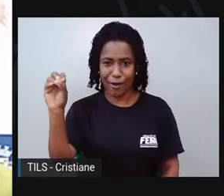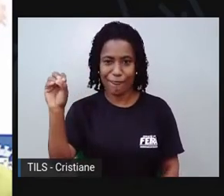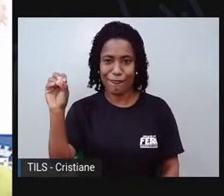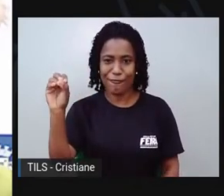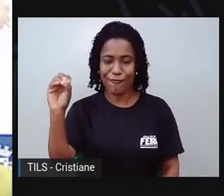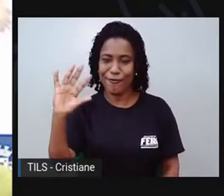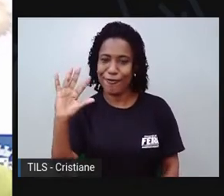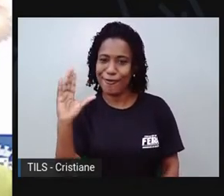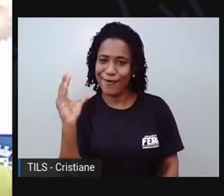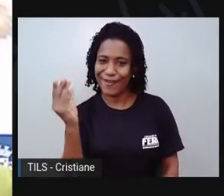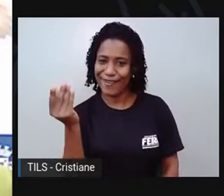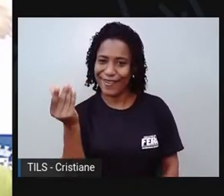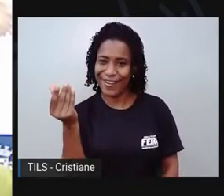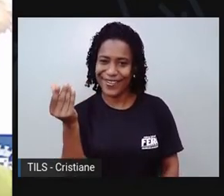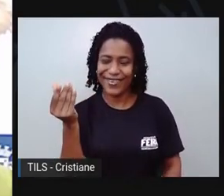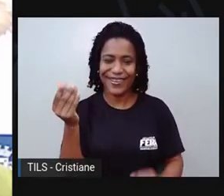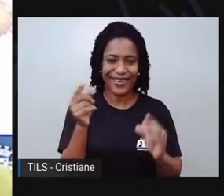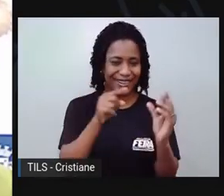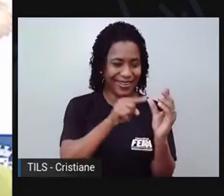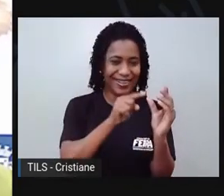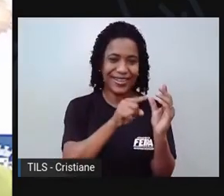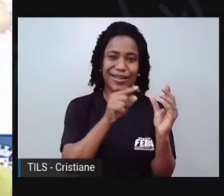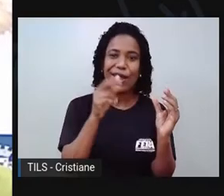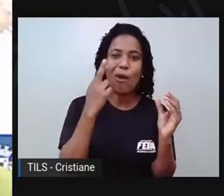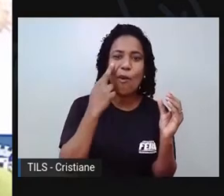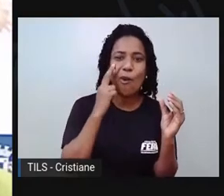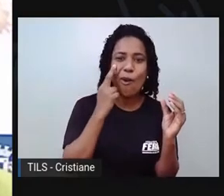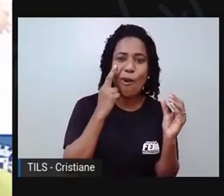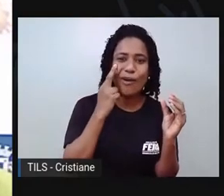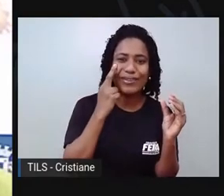já contou isso para vocês, não foi?